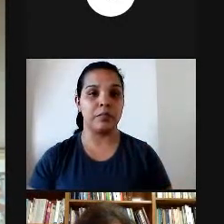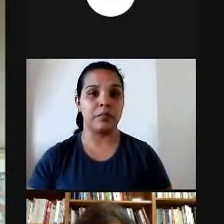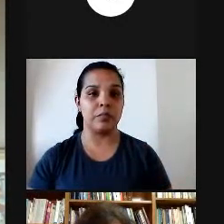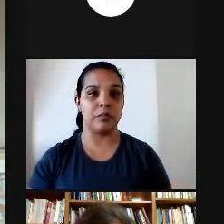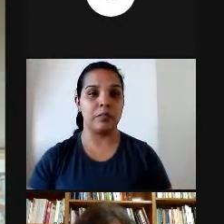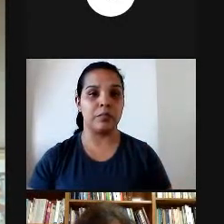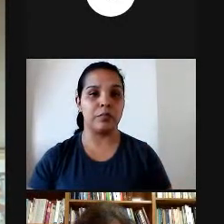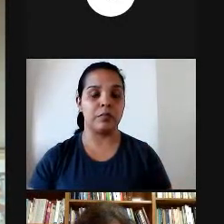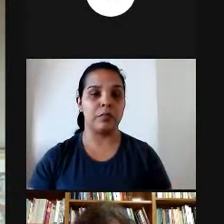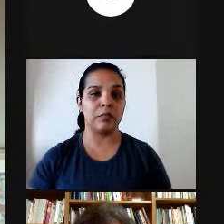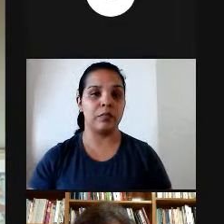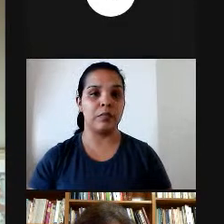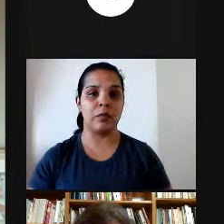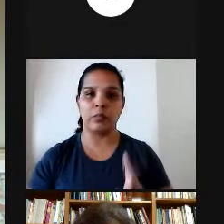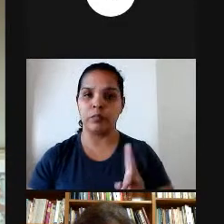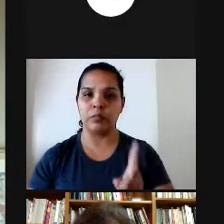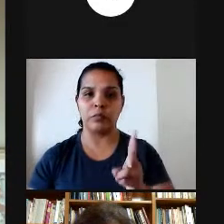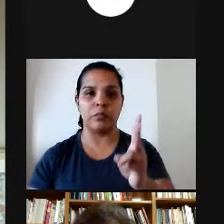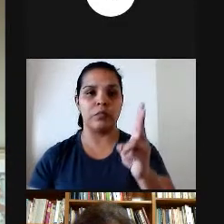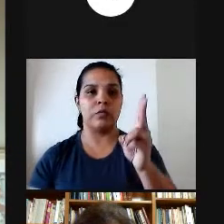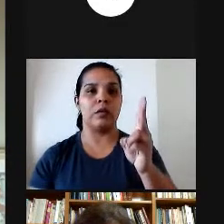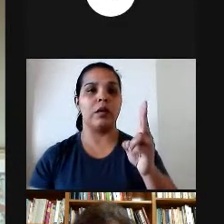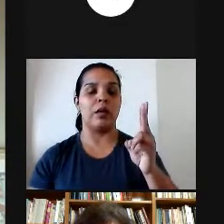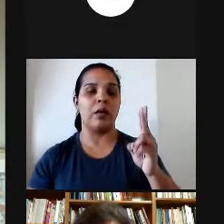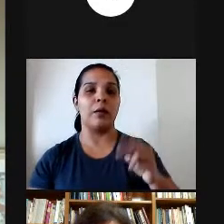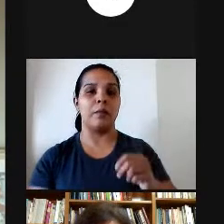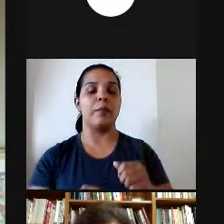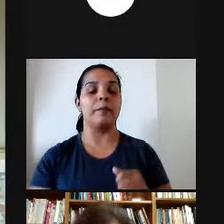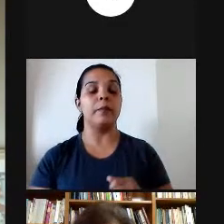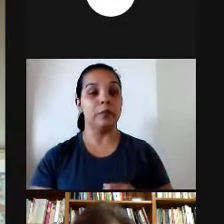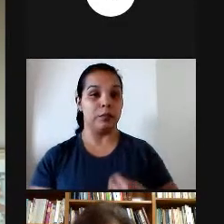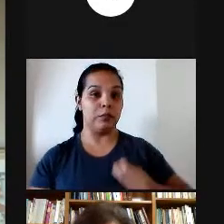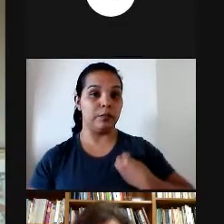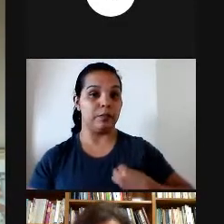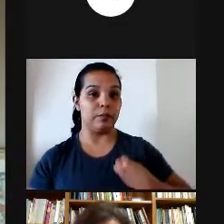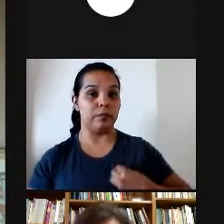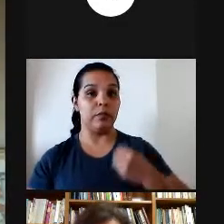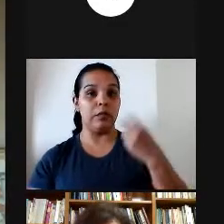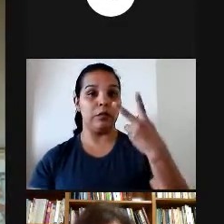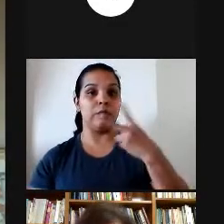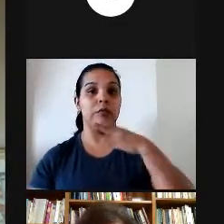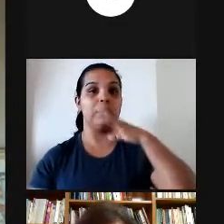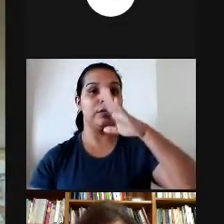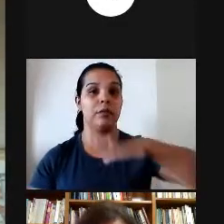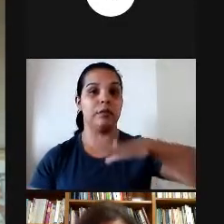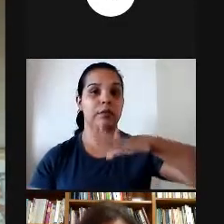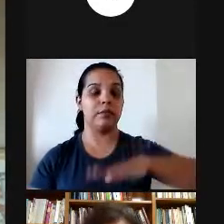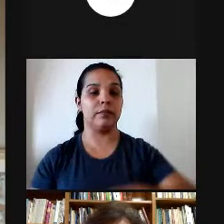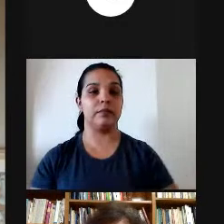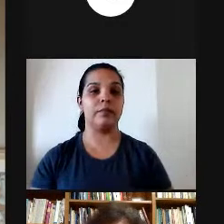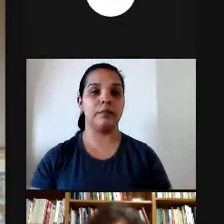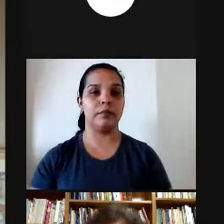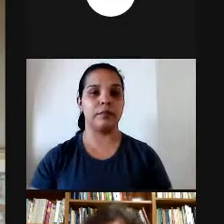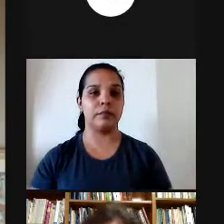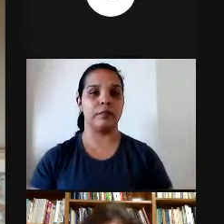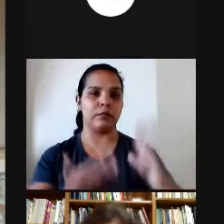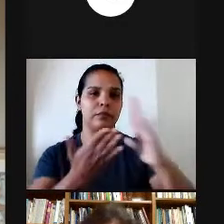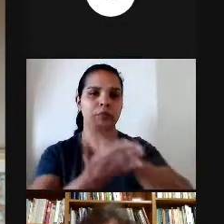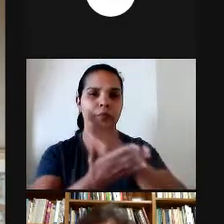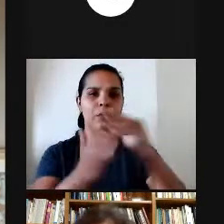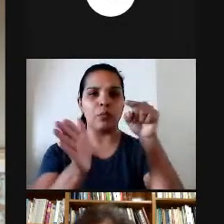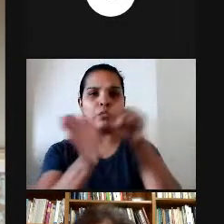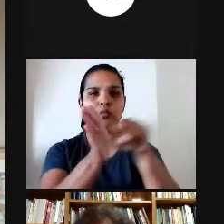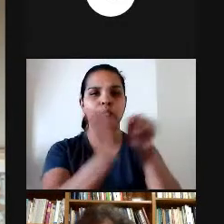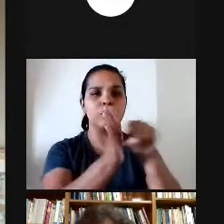seguir seu caminho, né, para estar presente às 14 horas aqui. E há umas perguntas aqui que eu acho que